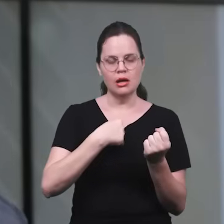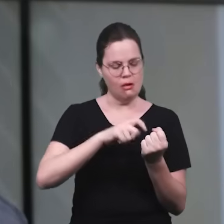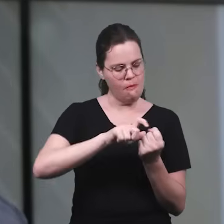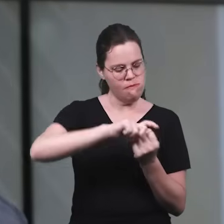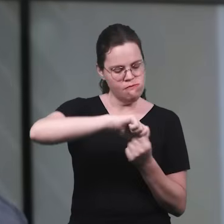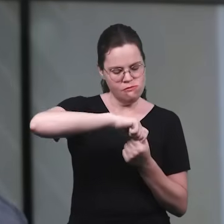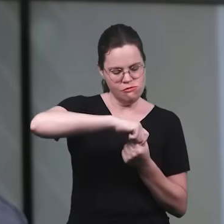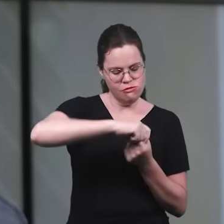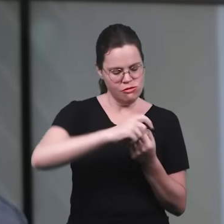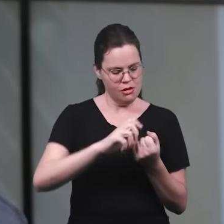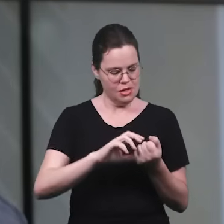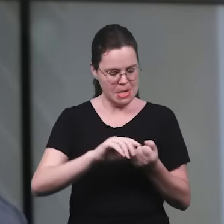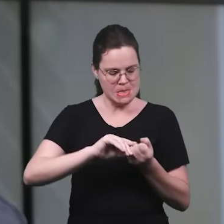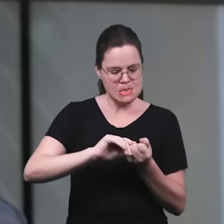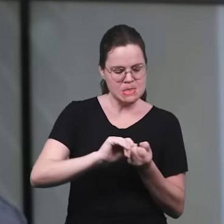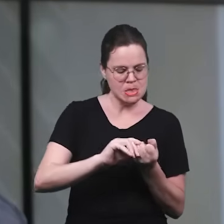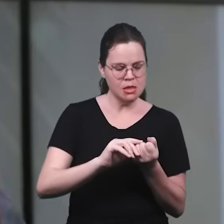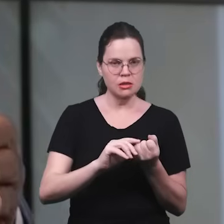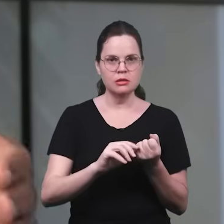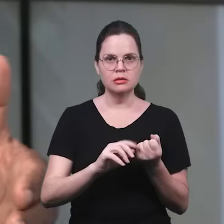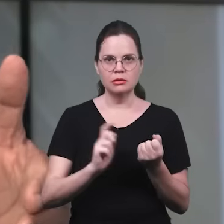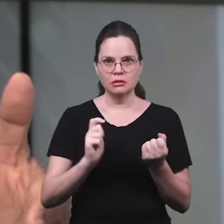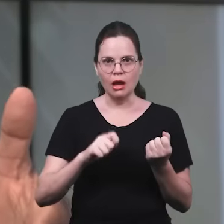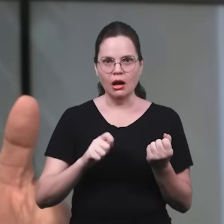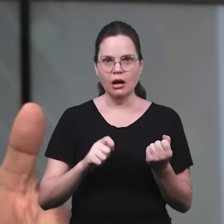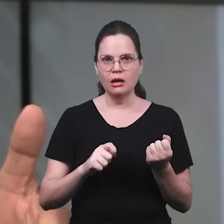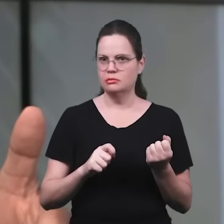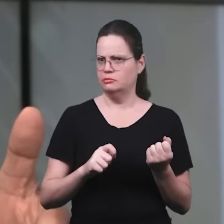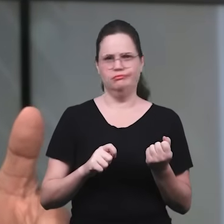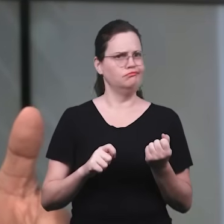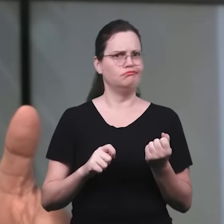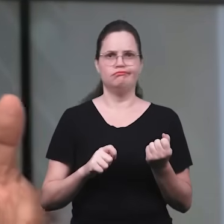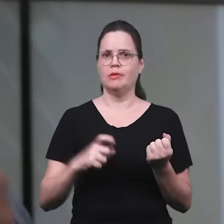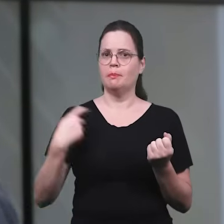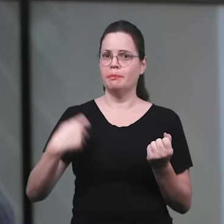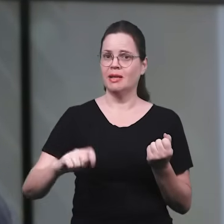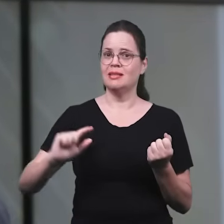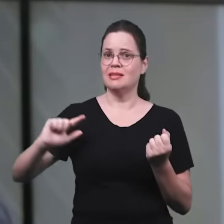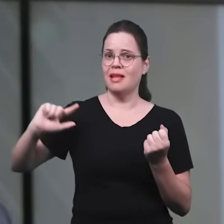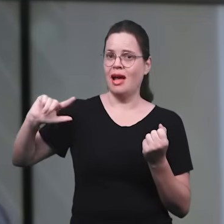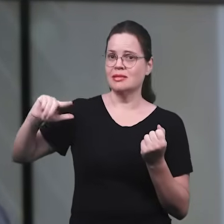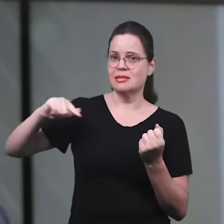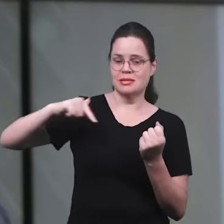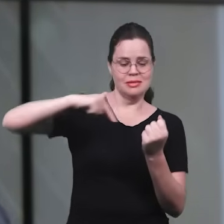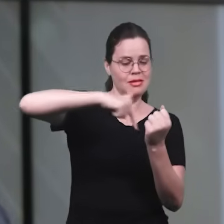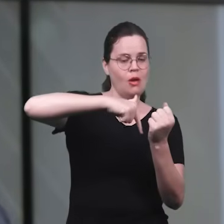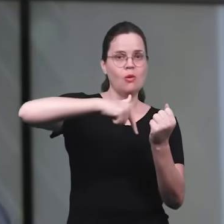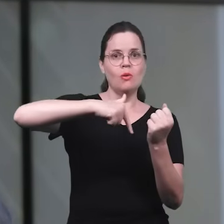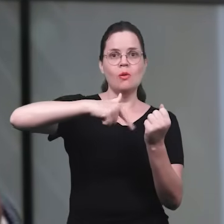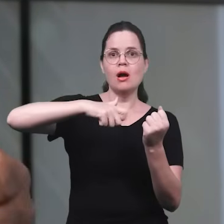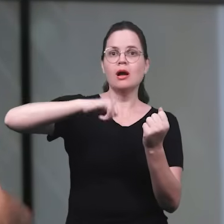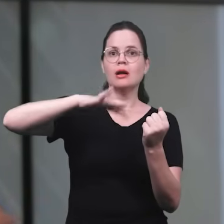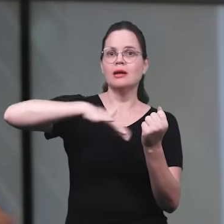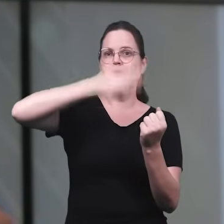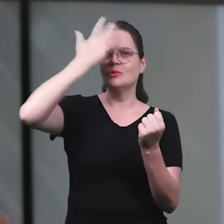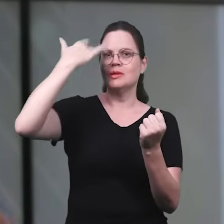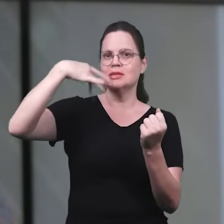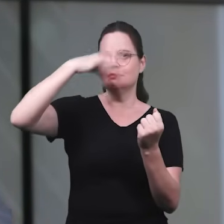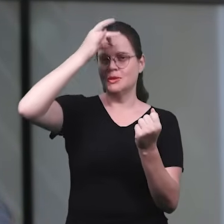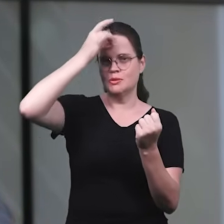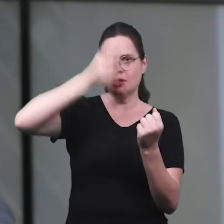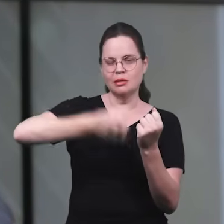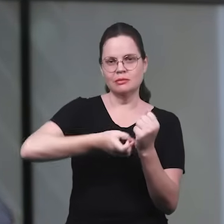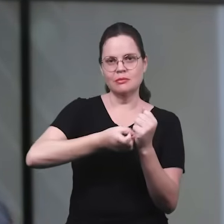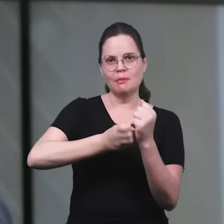do homem. Então, o Espírito Santo é o que veio do Pai para, junto do homem, revelar